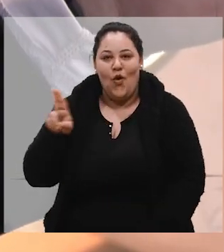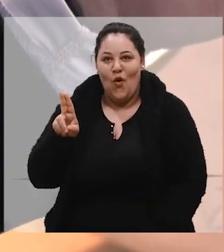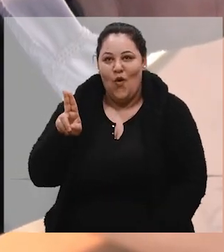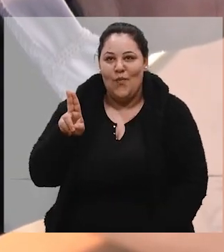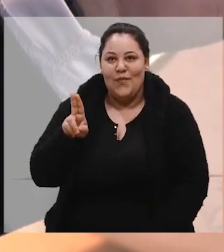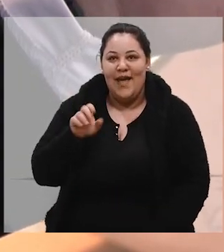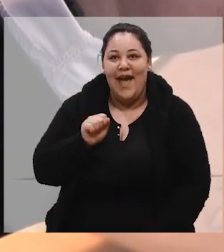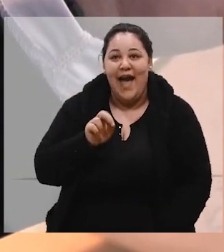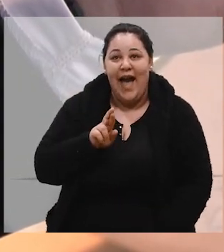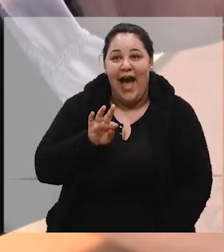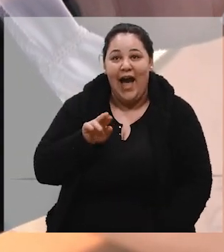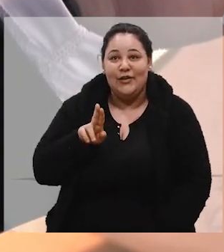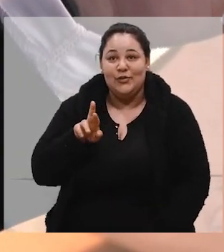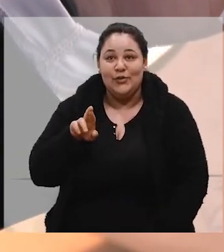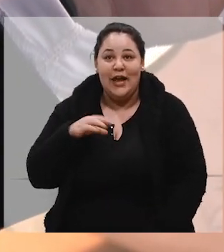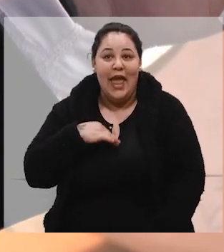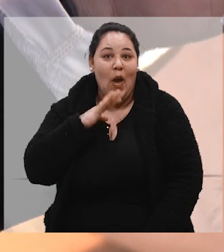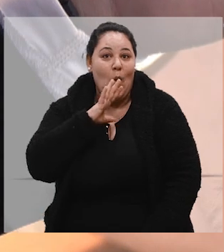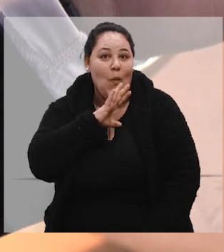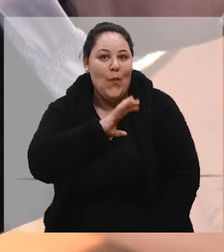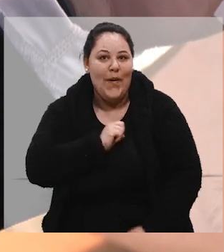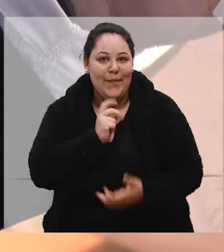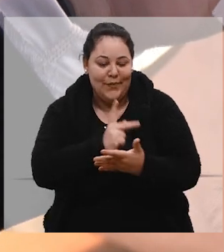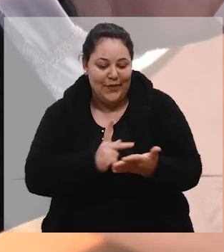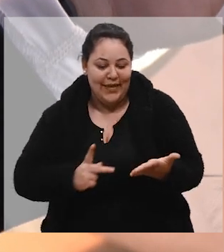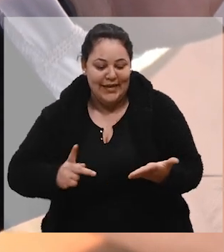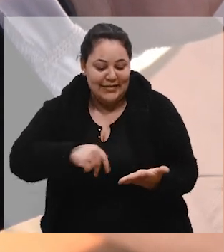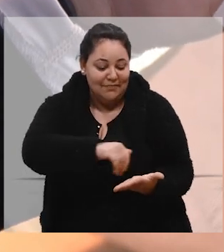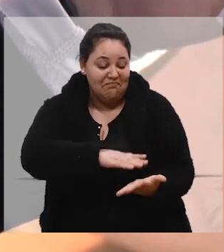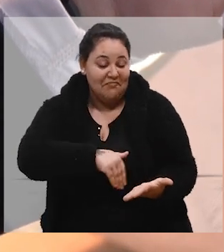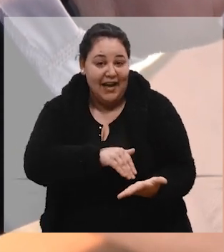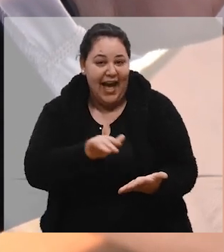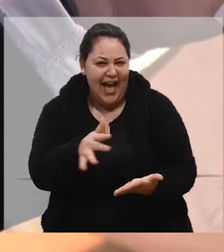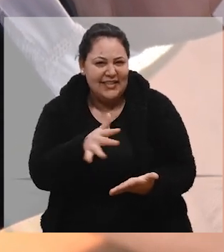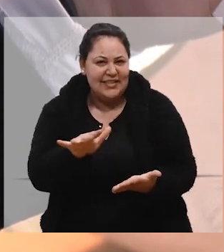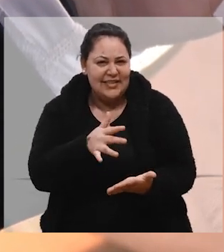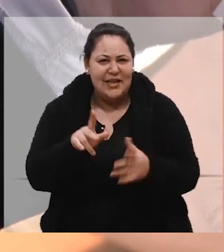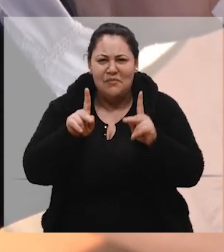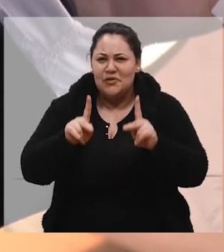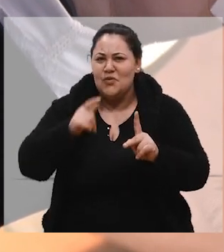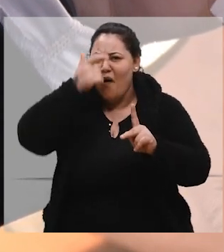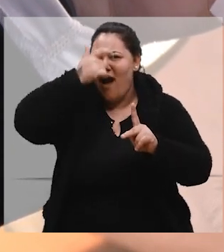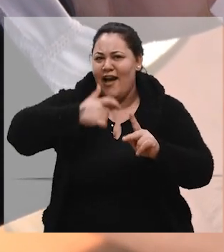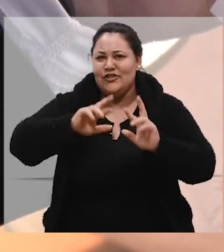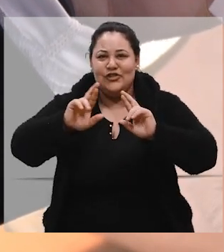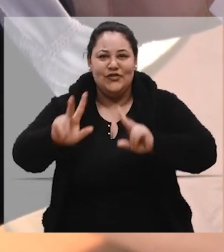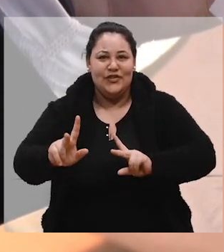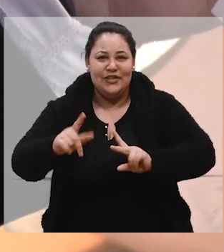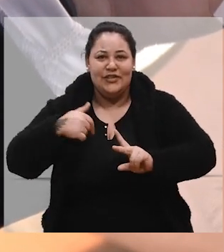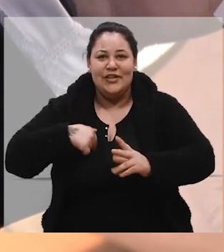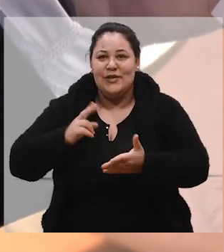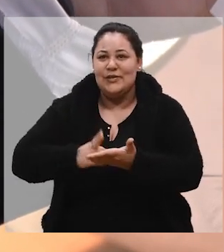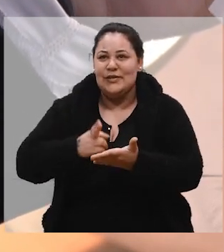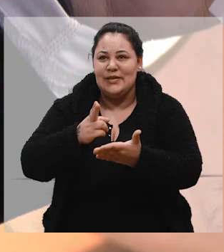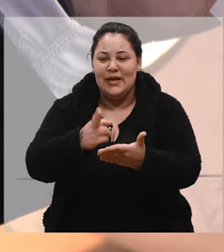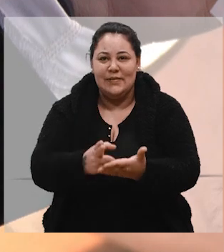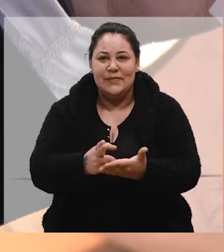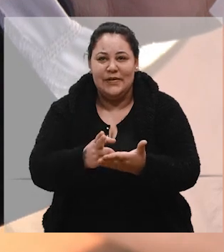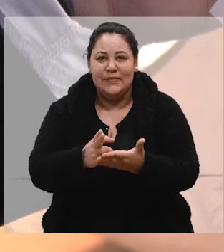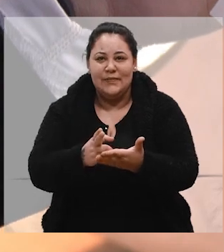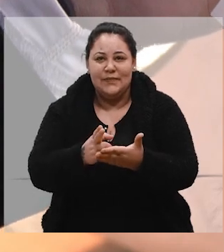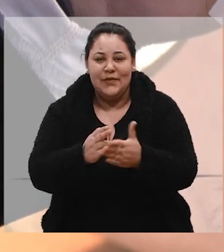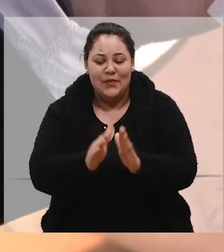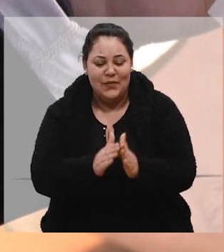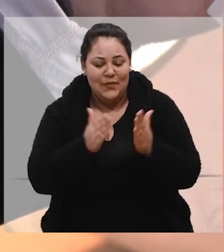Oi, meu nome é Arthur. Eu gosto muito de desenhar. Às vezes as pessoas chegam a achar diferente o fato de eu estar sempre querendo